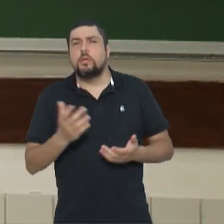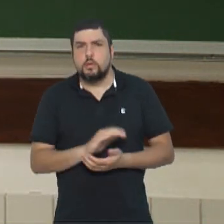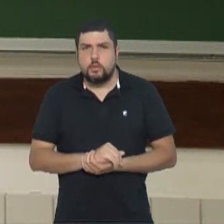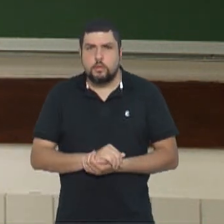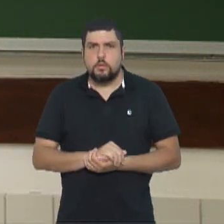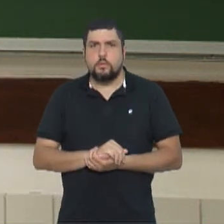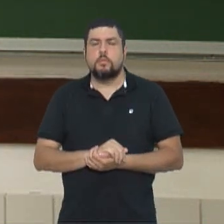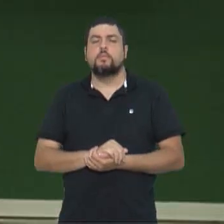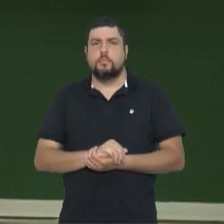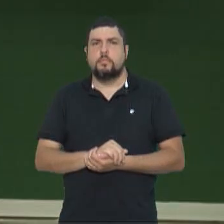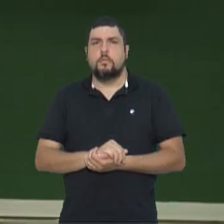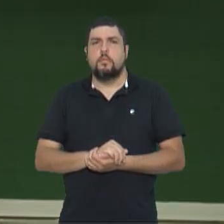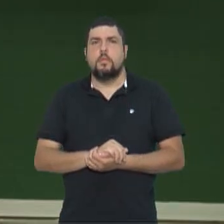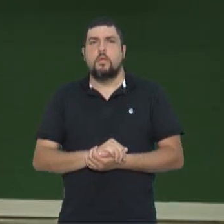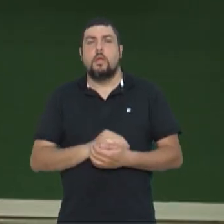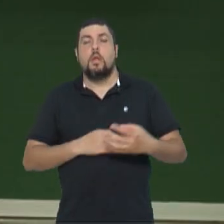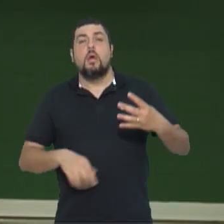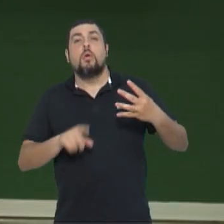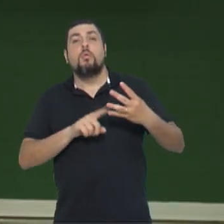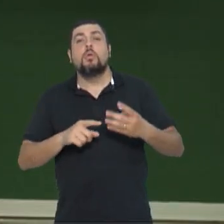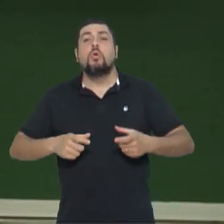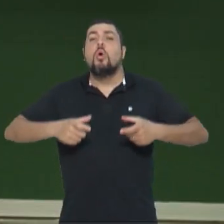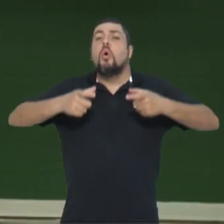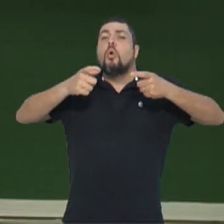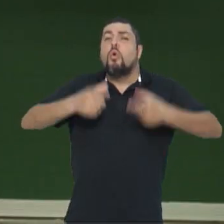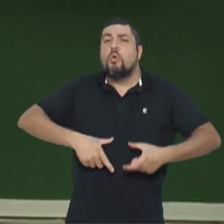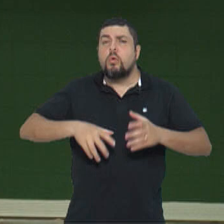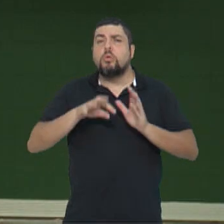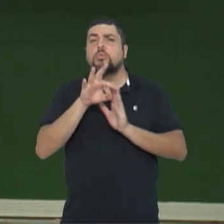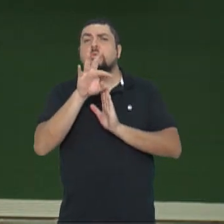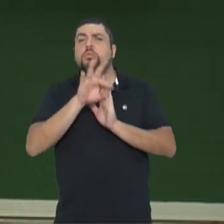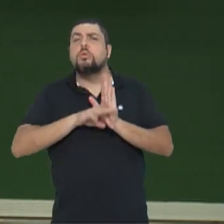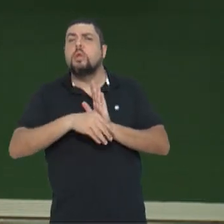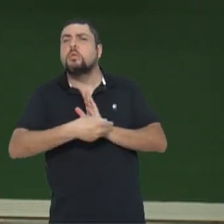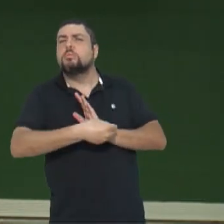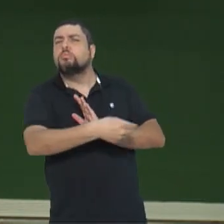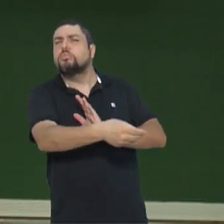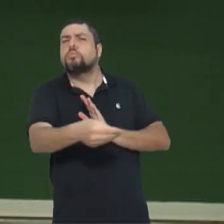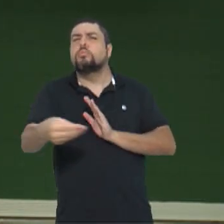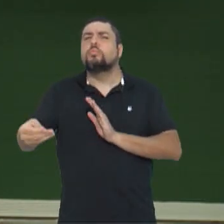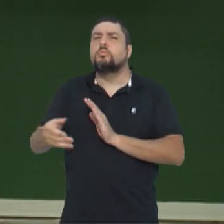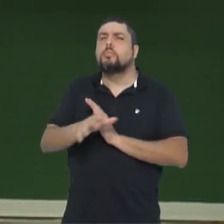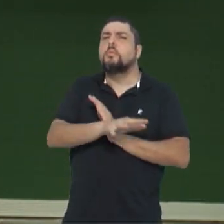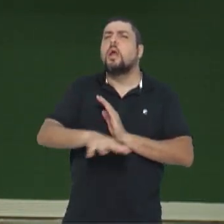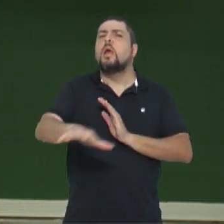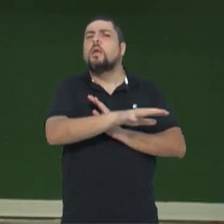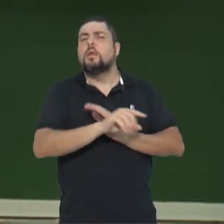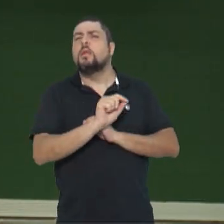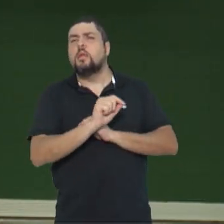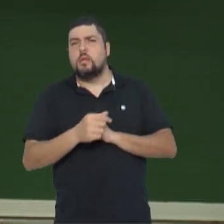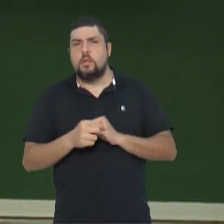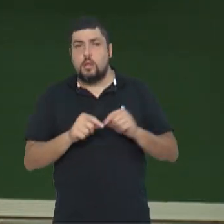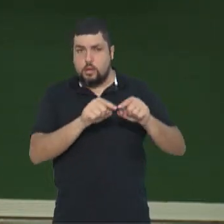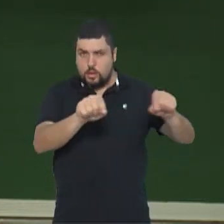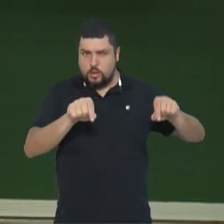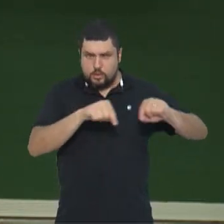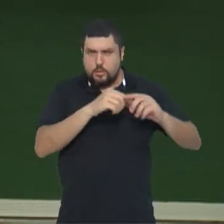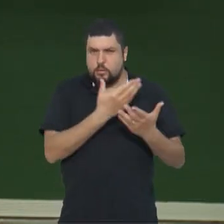Onde o texto vai circular? A gente já falou, o público leitor está relacionado a onde vai circular. É na sala de